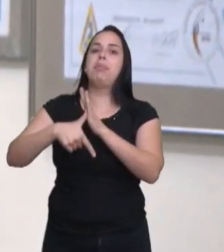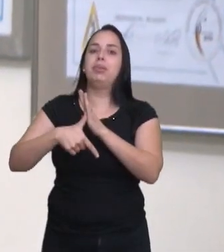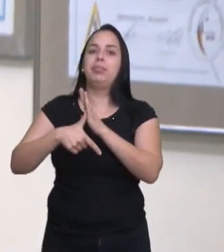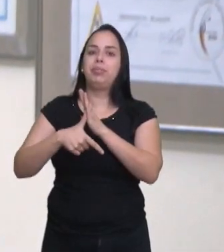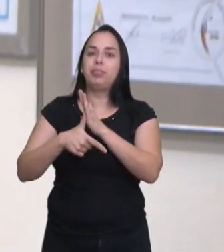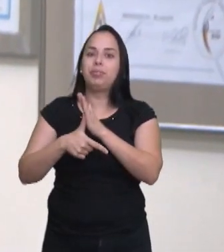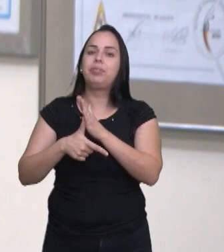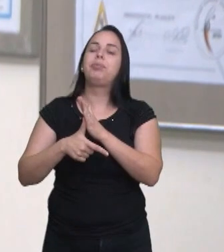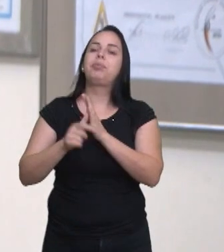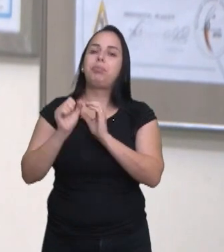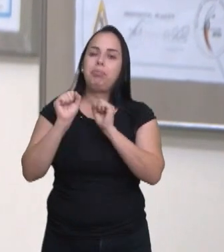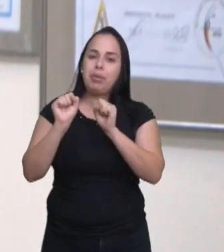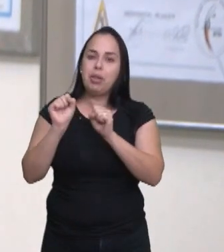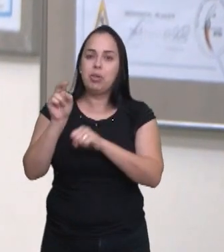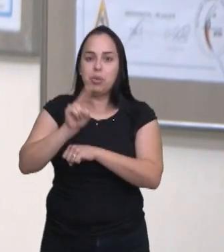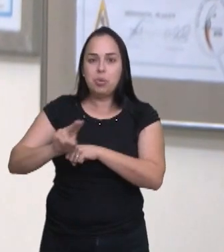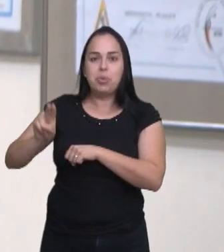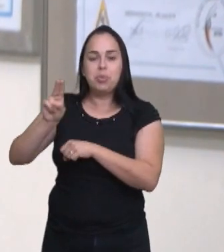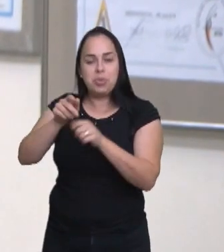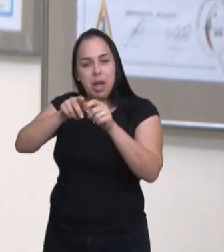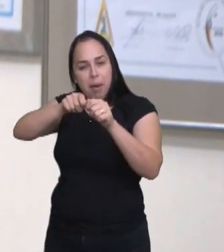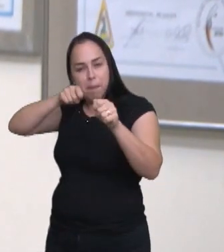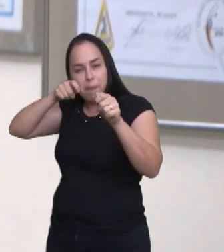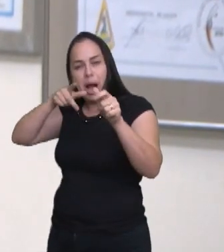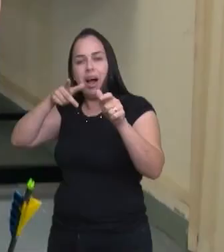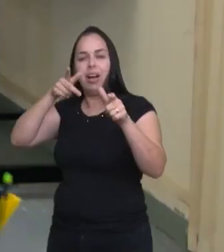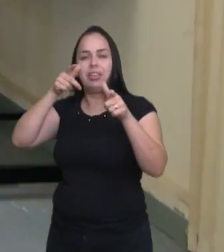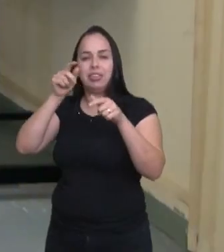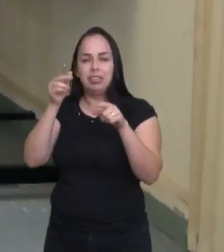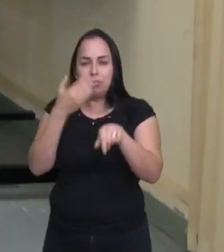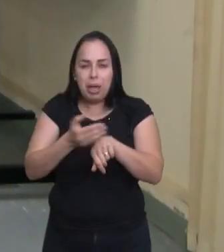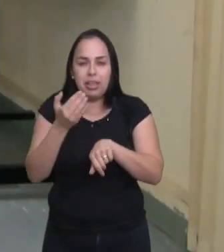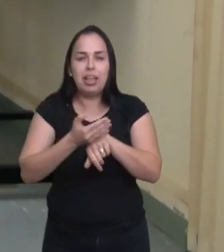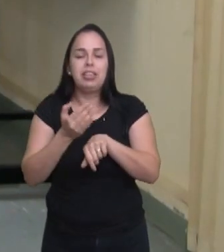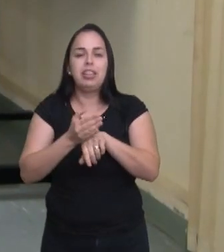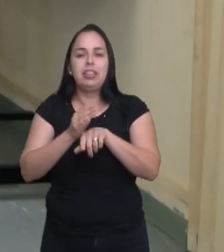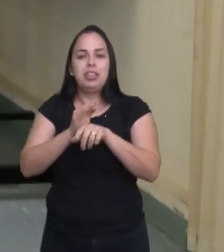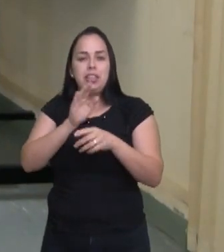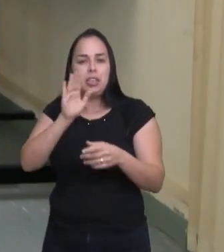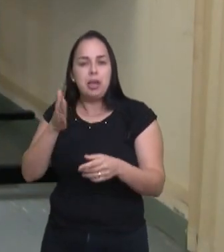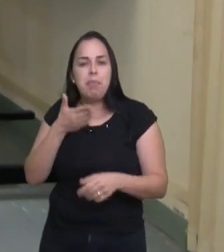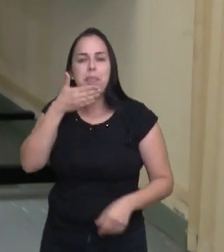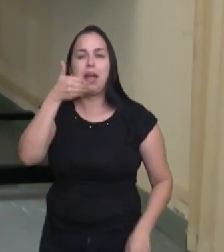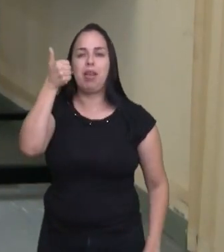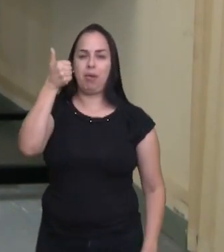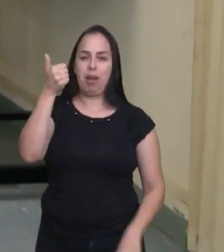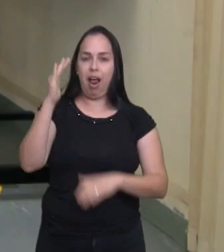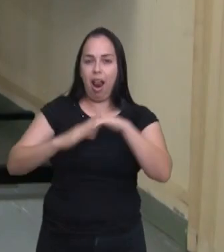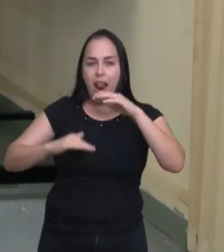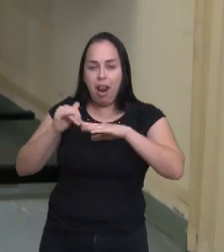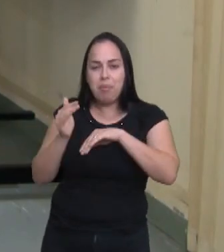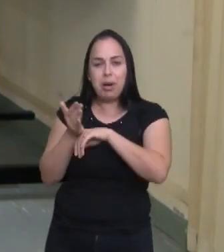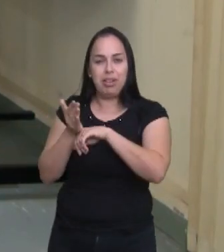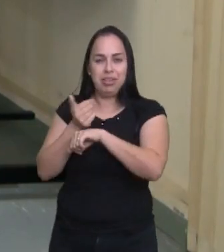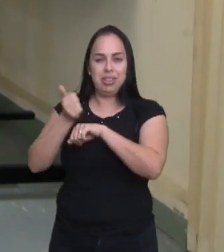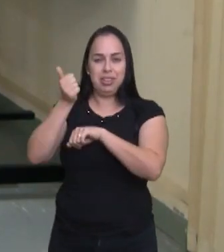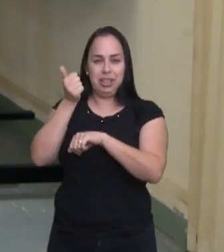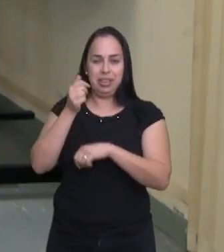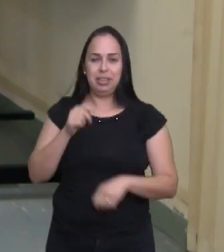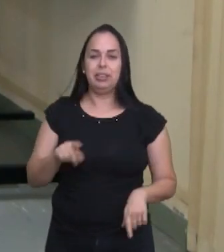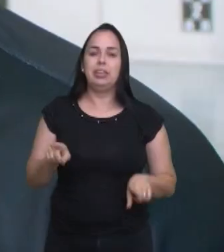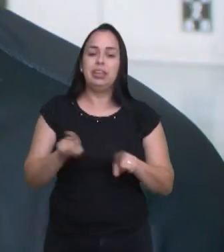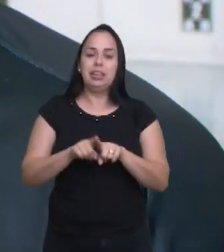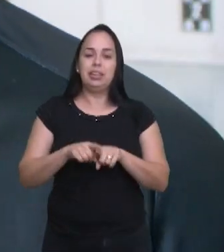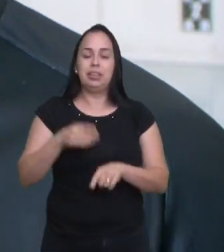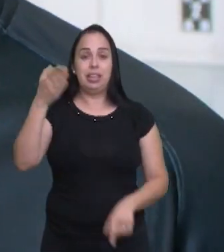o novo arqueiro pode utilizar o espaço para treinar e aprimorar cada vez mais as habilidades com o arco e a